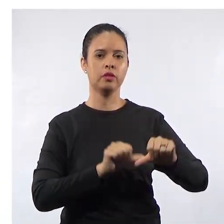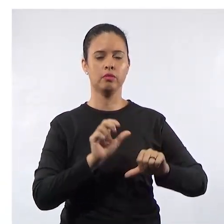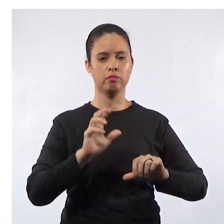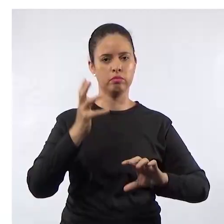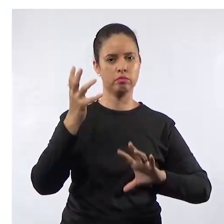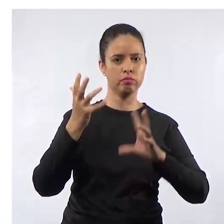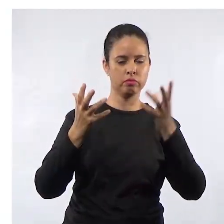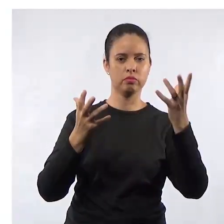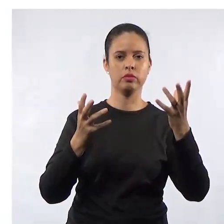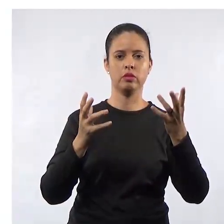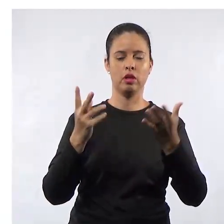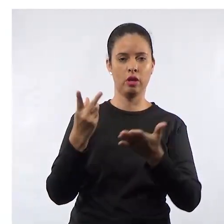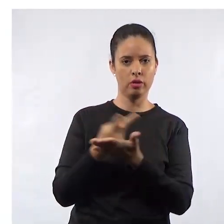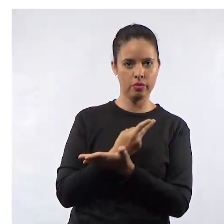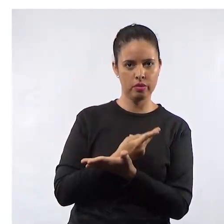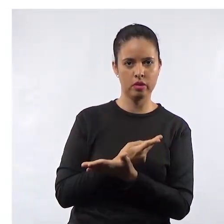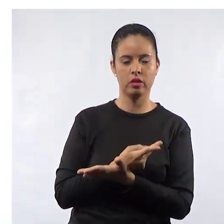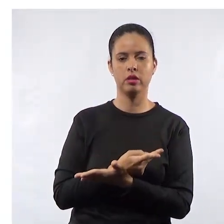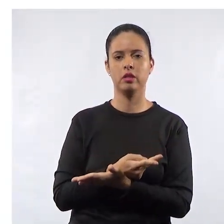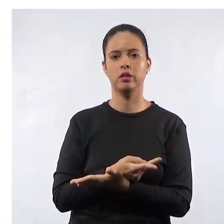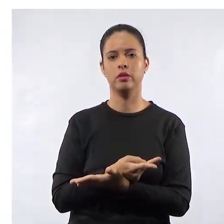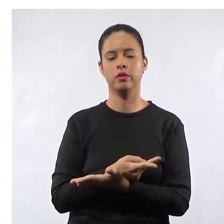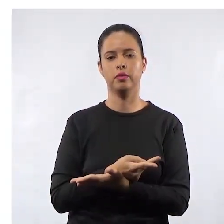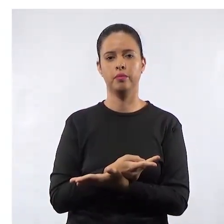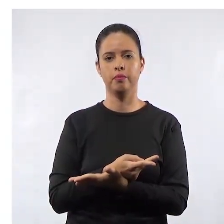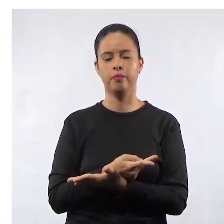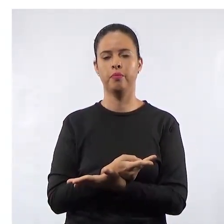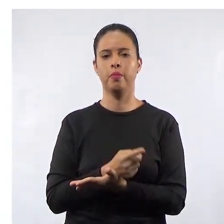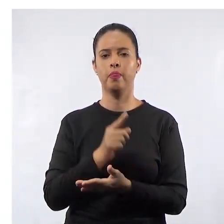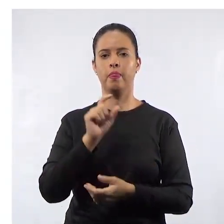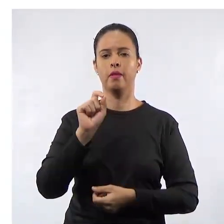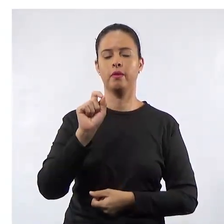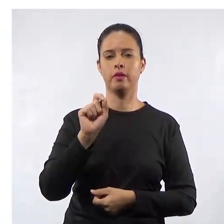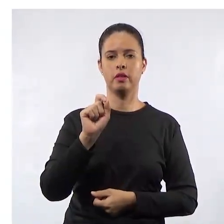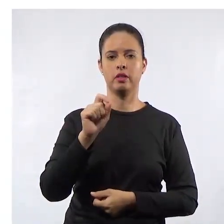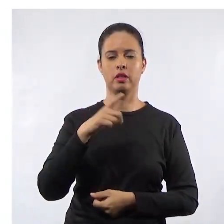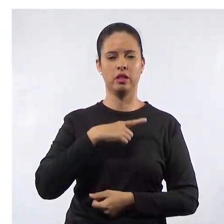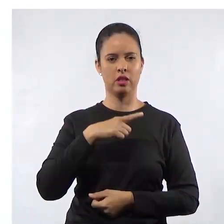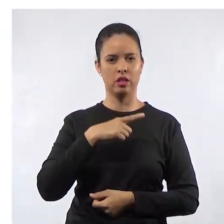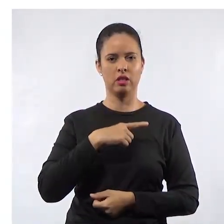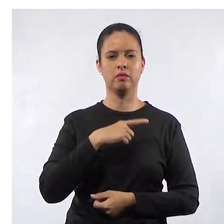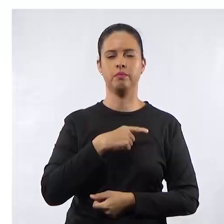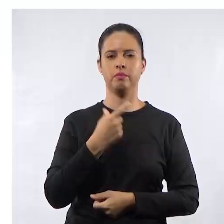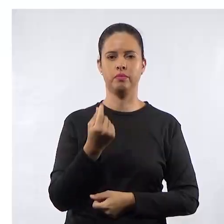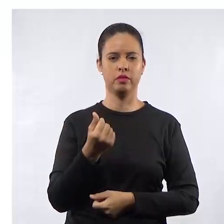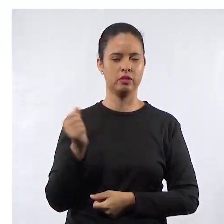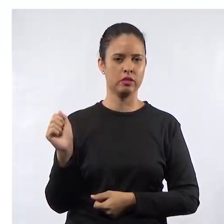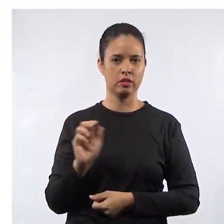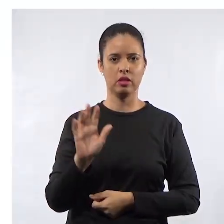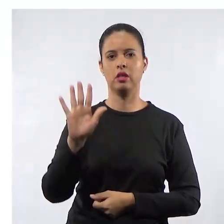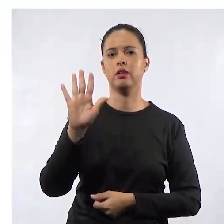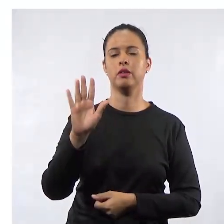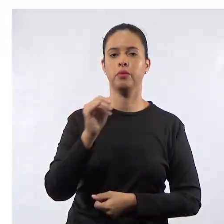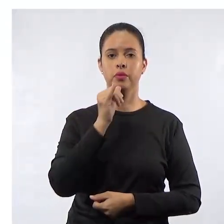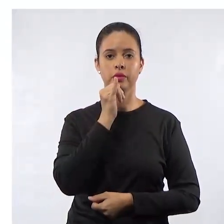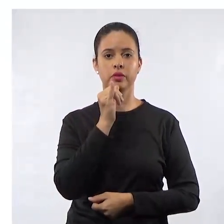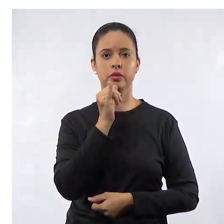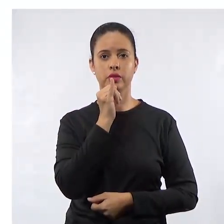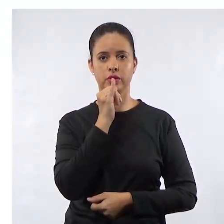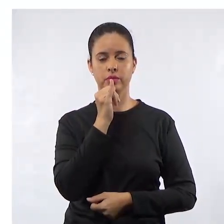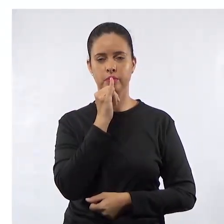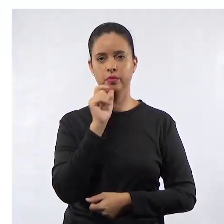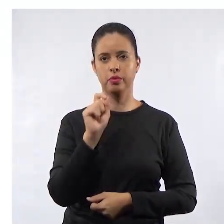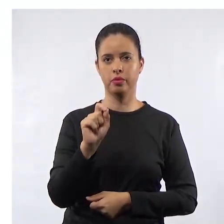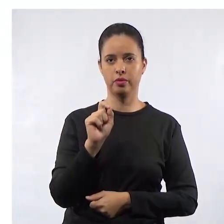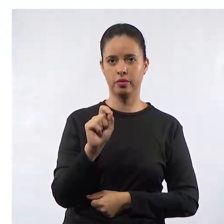revisão em razão de fatos supervenientes, né, que os torne excessivamente onerosos. Aqui